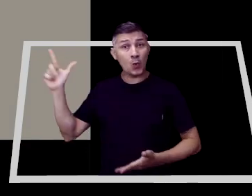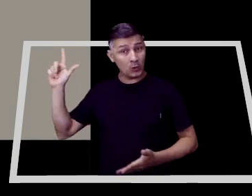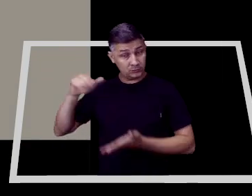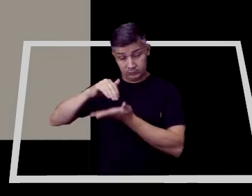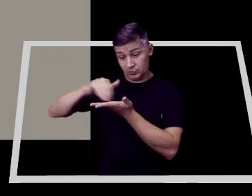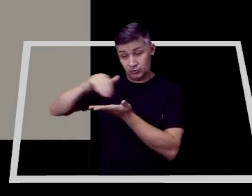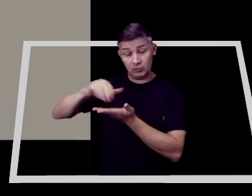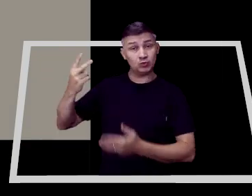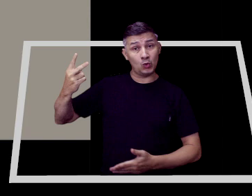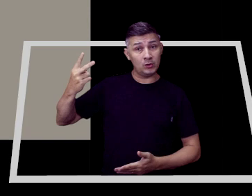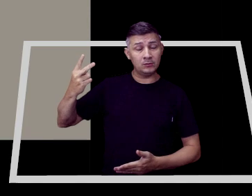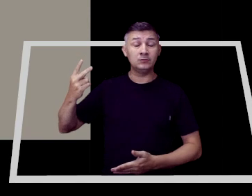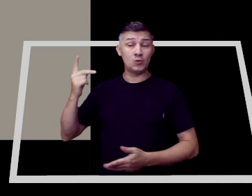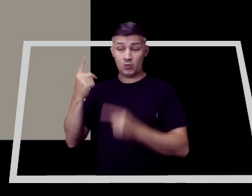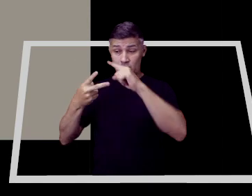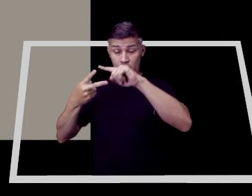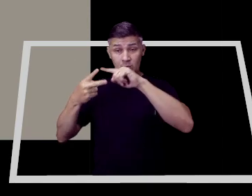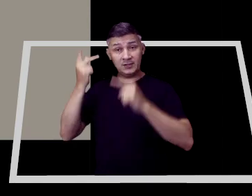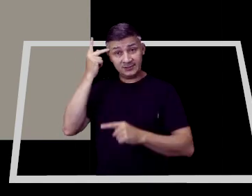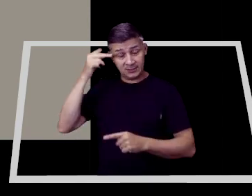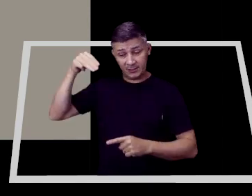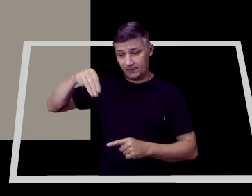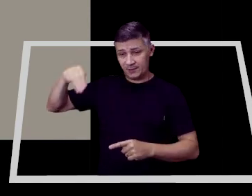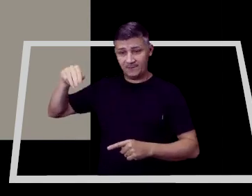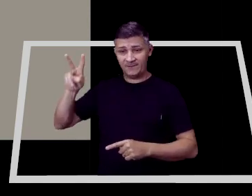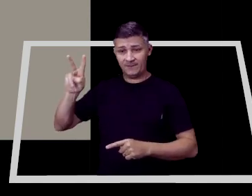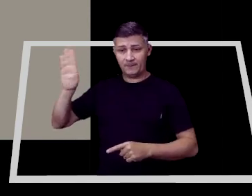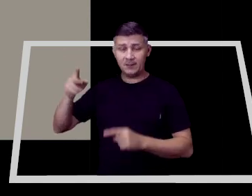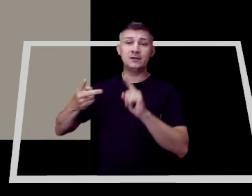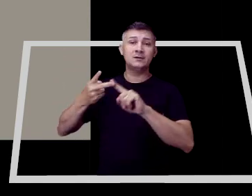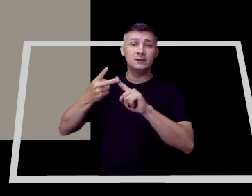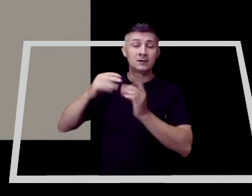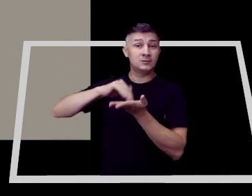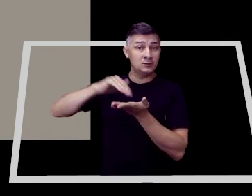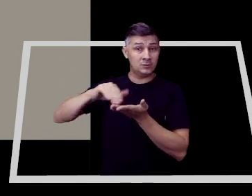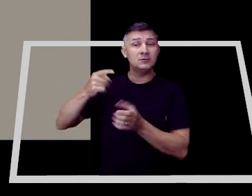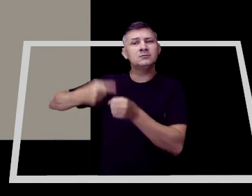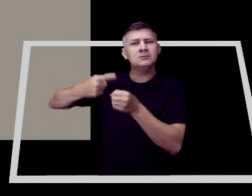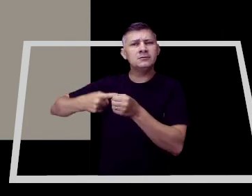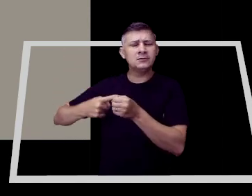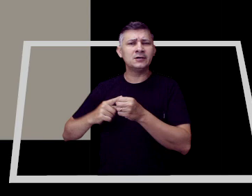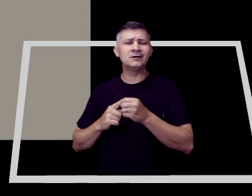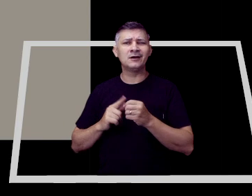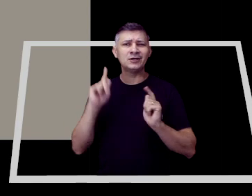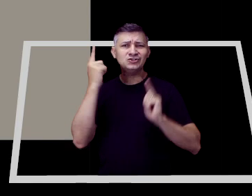com outros dois escritórios, né, um escritório aqui de São Paulo, o MMBB, e um escritório de